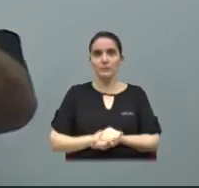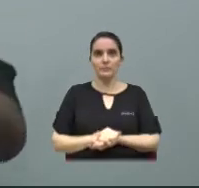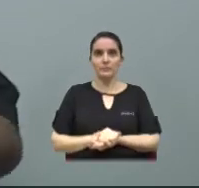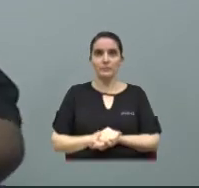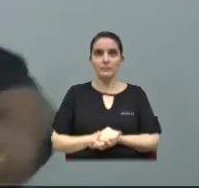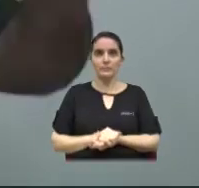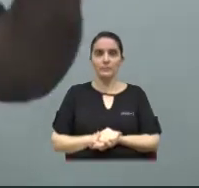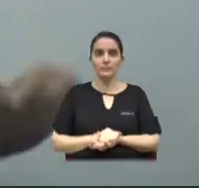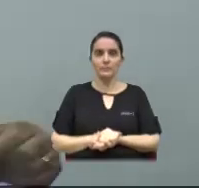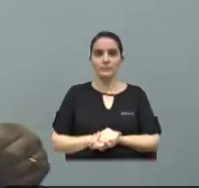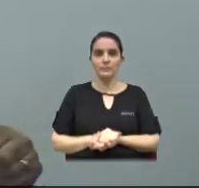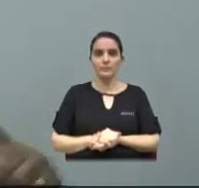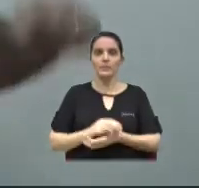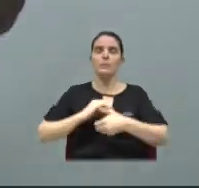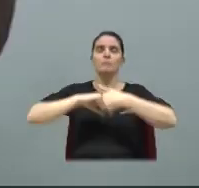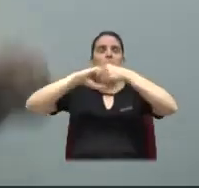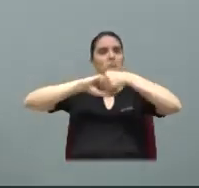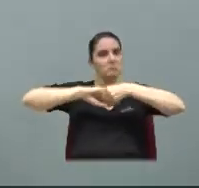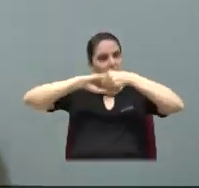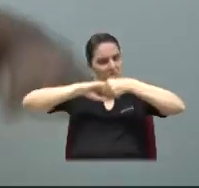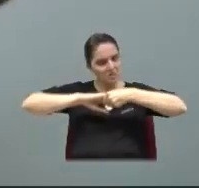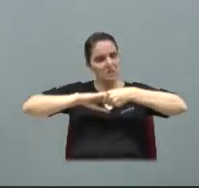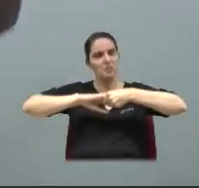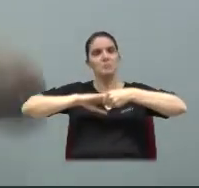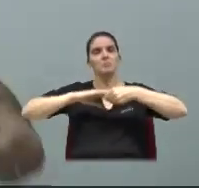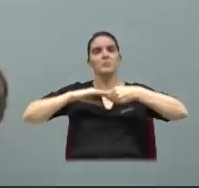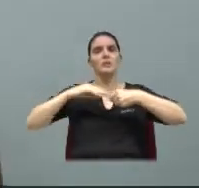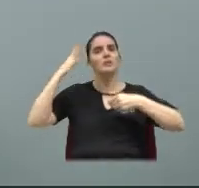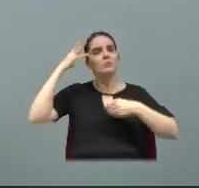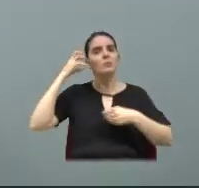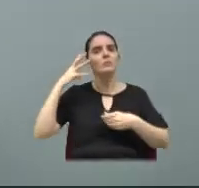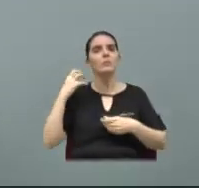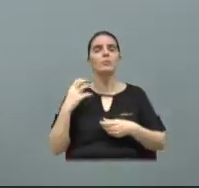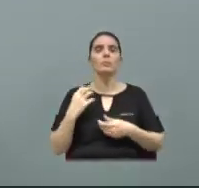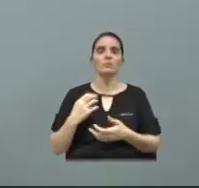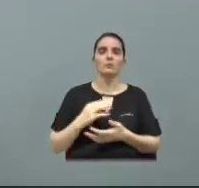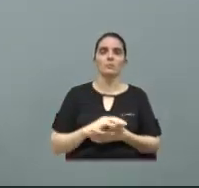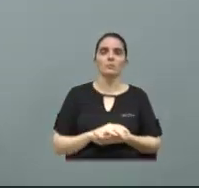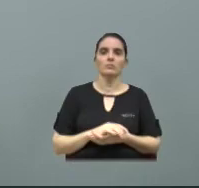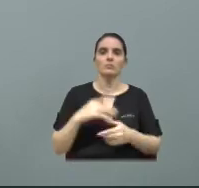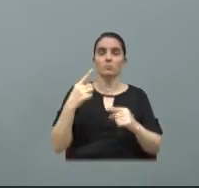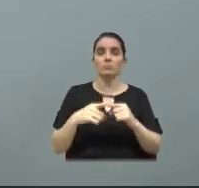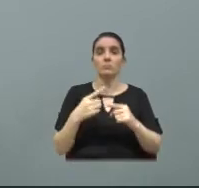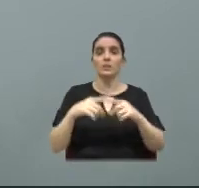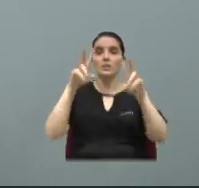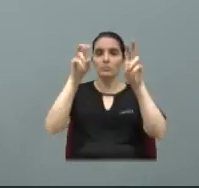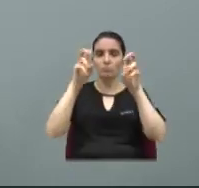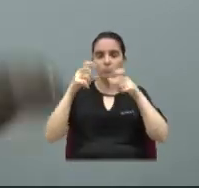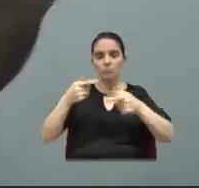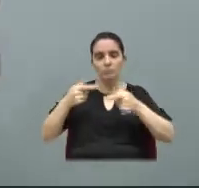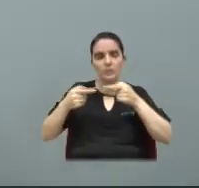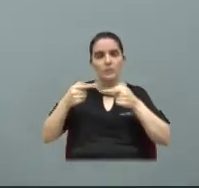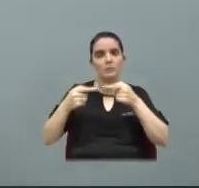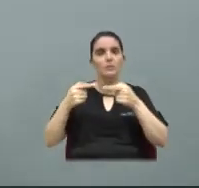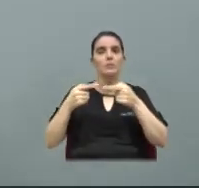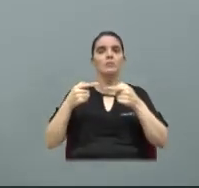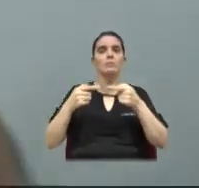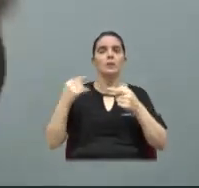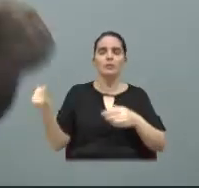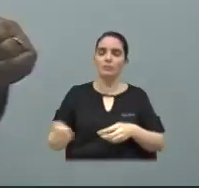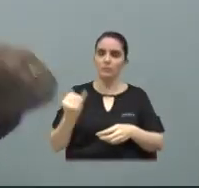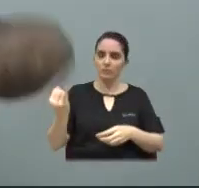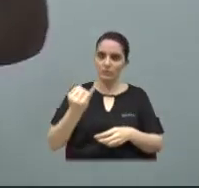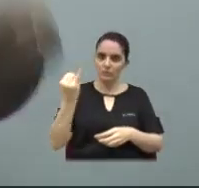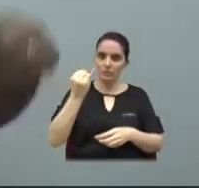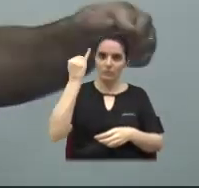Essa é a minha indicação. E parabéns, Lu, pela ousadia, por colocar o assunto em debate. Esse que é importante. Há